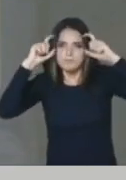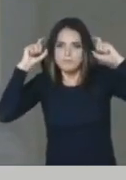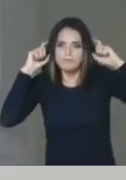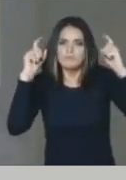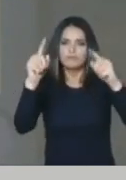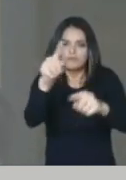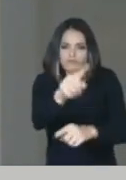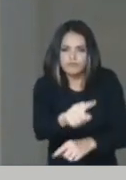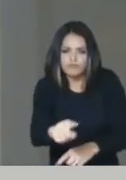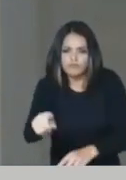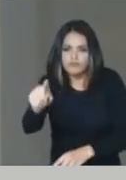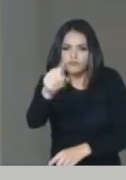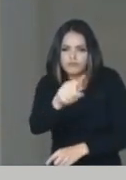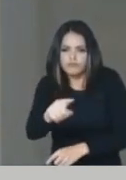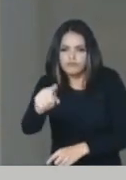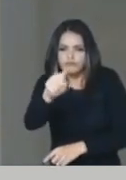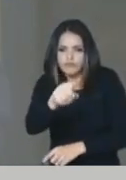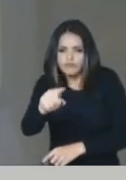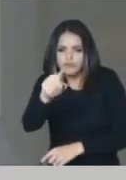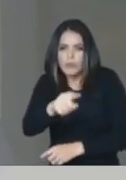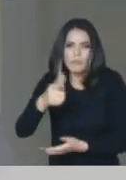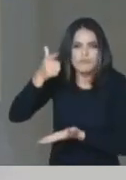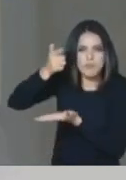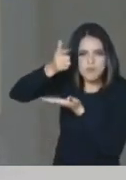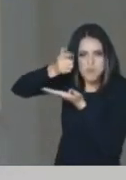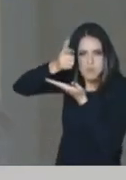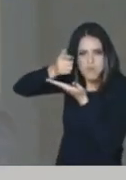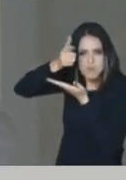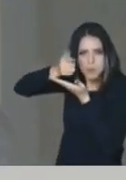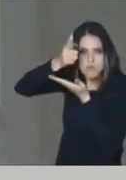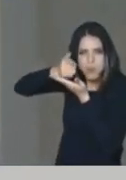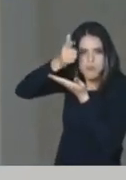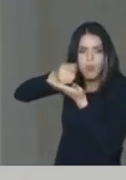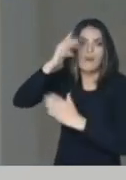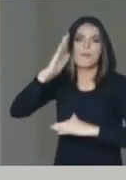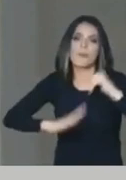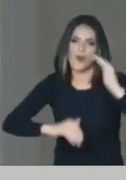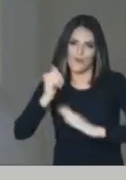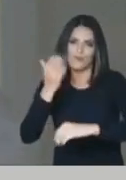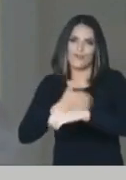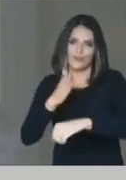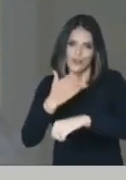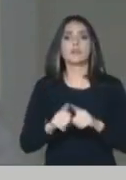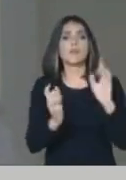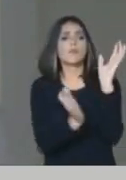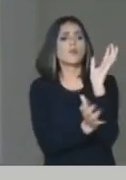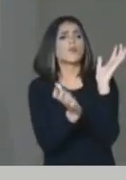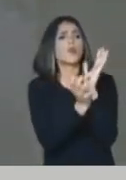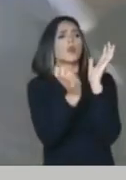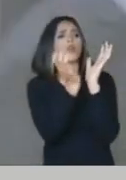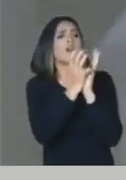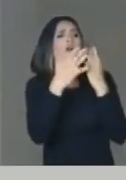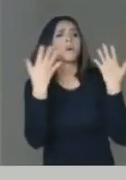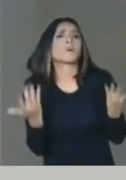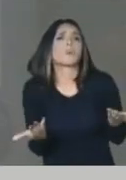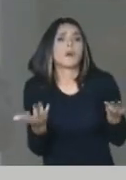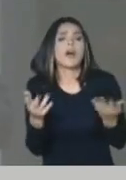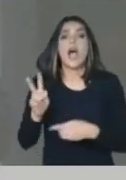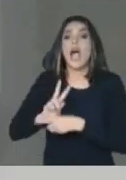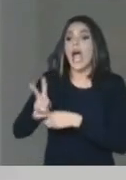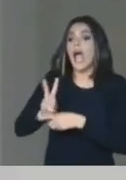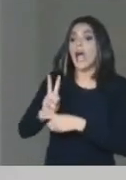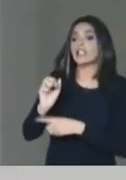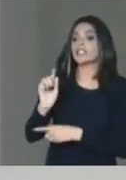desmuniciado, favorecendo os criminosos, os quais eles defendem, para roubar seu armamento. Favorece os agentes de